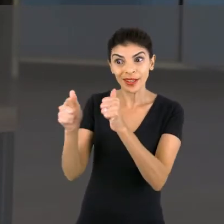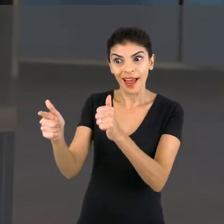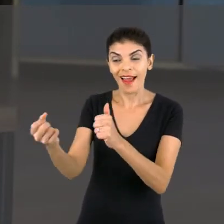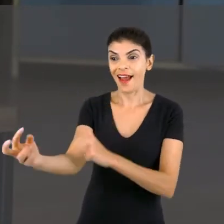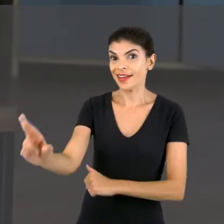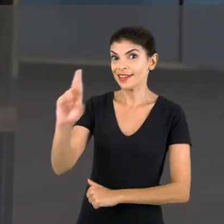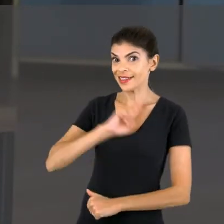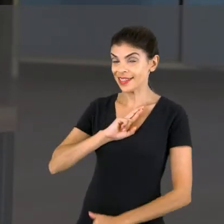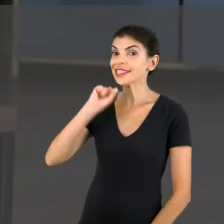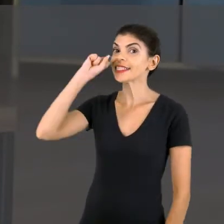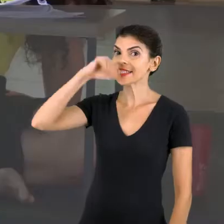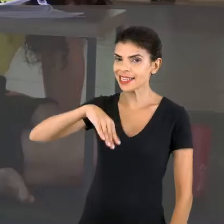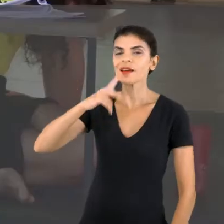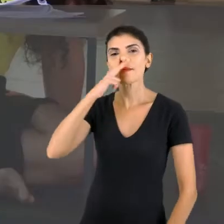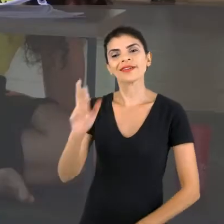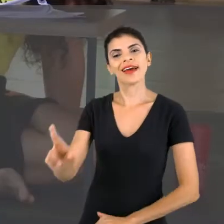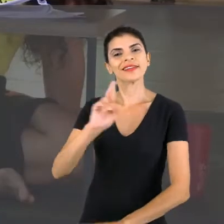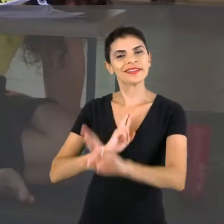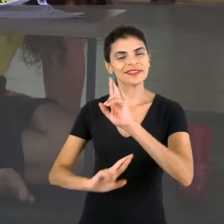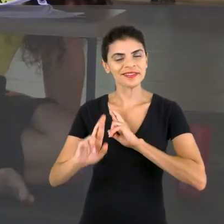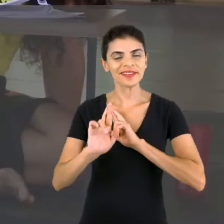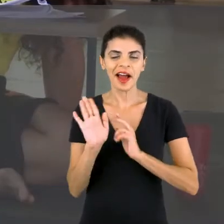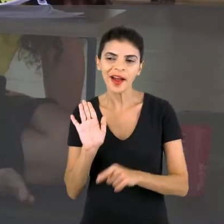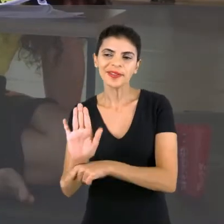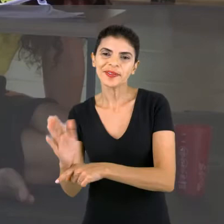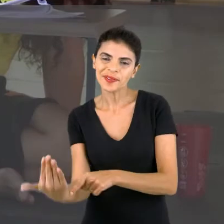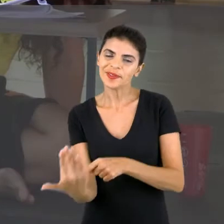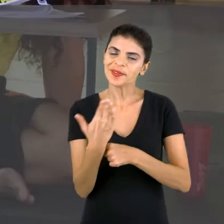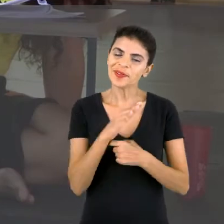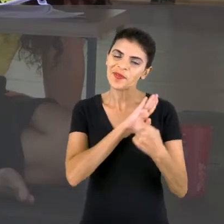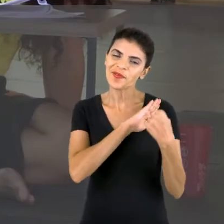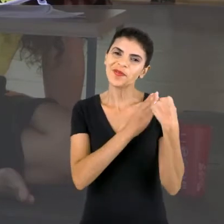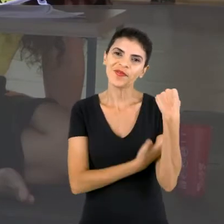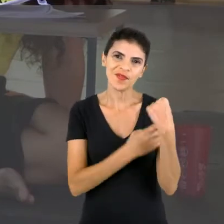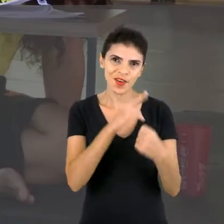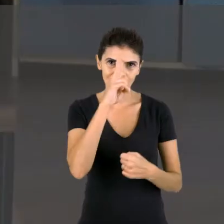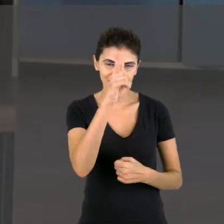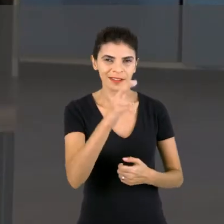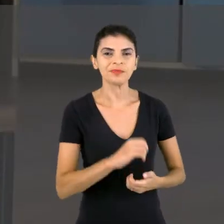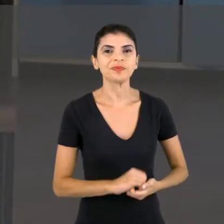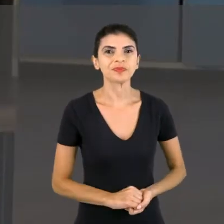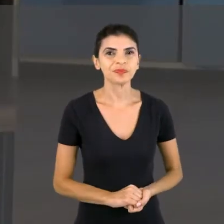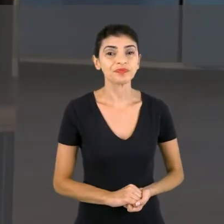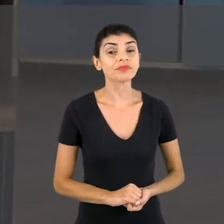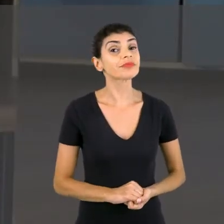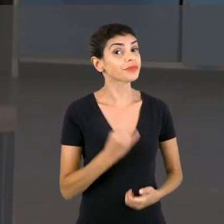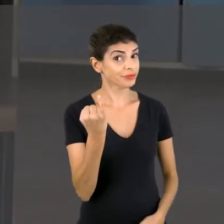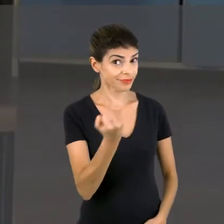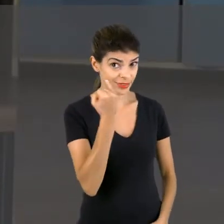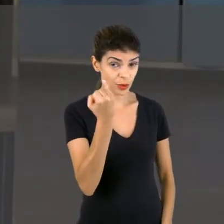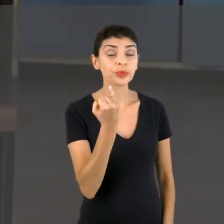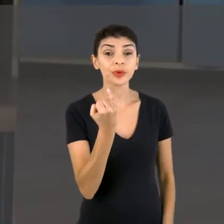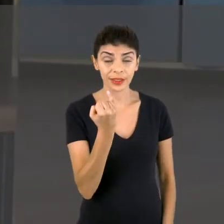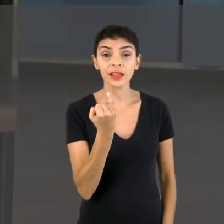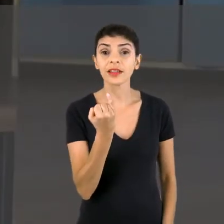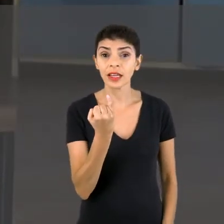Então, a gente vai se fortalecendo e a gente vai se ajudando nesse lugar. Uma coisa muito